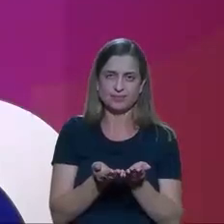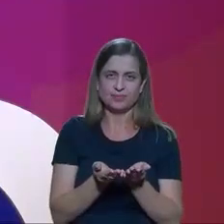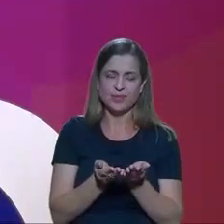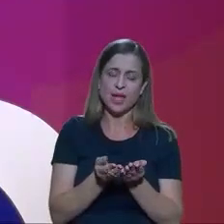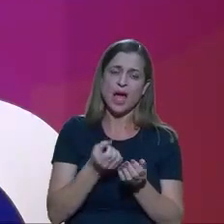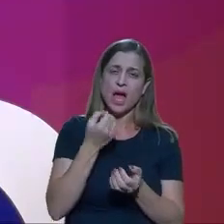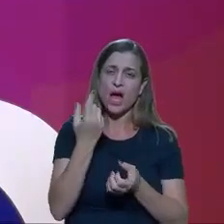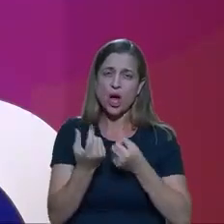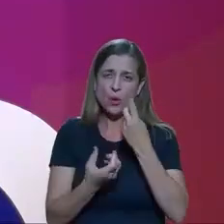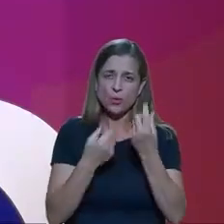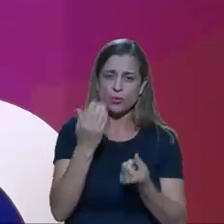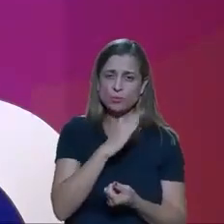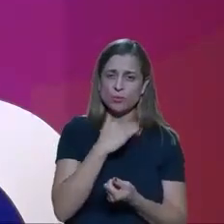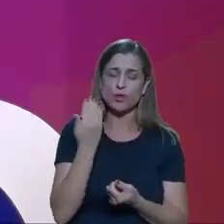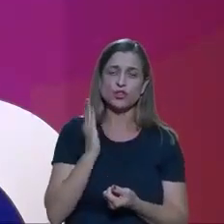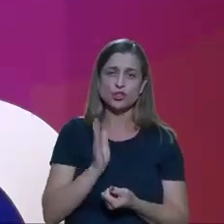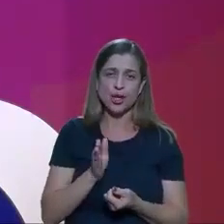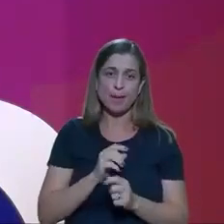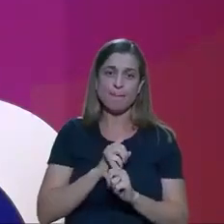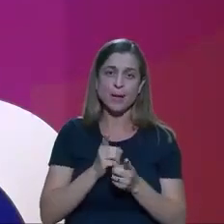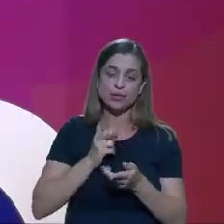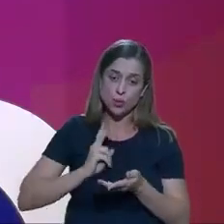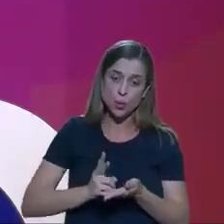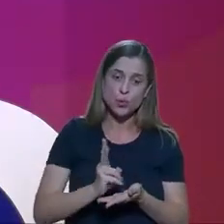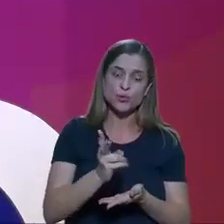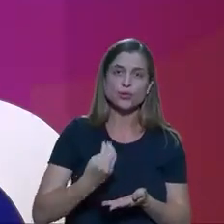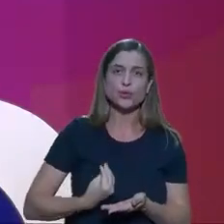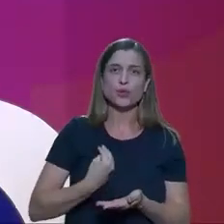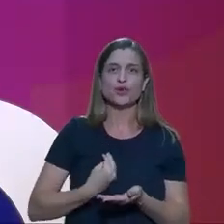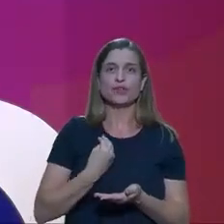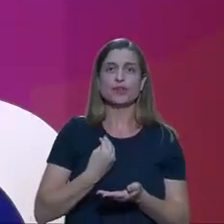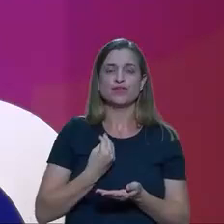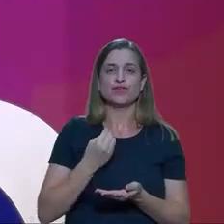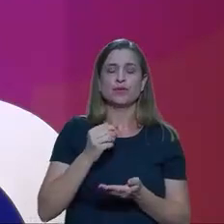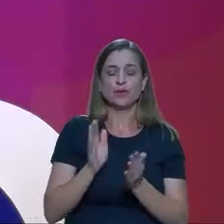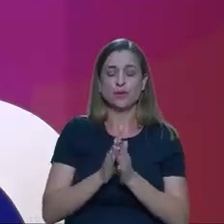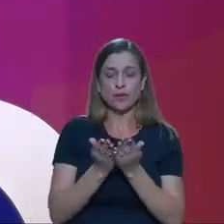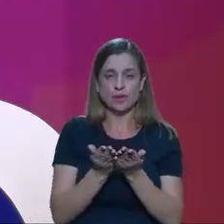faleceram, mas estão vivas no Araxá Põe à Mesa.